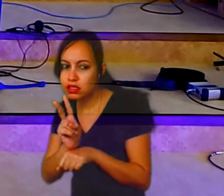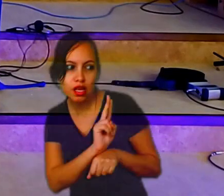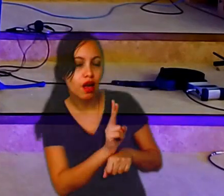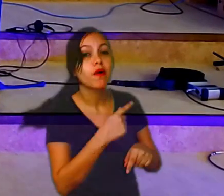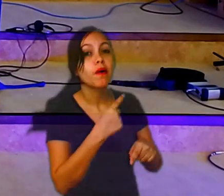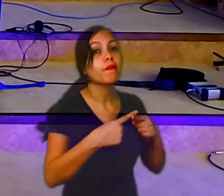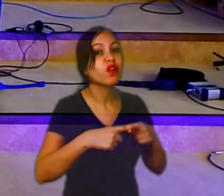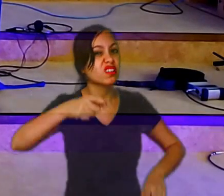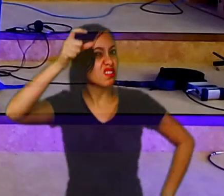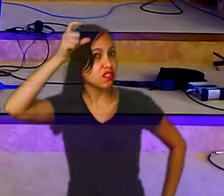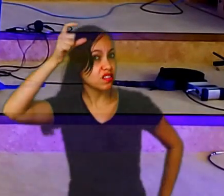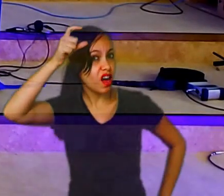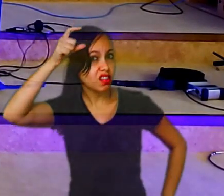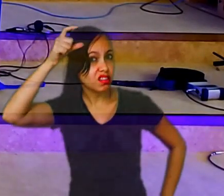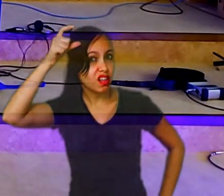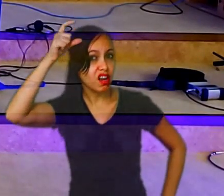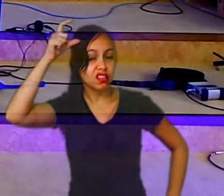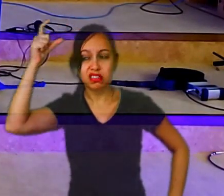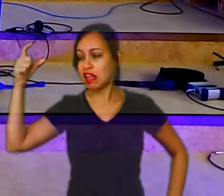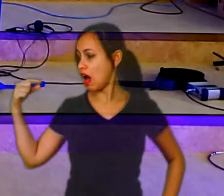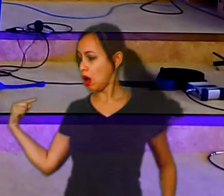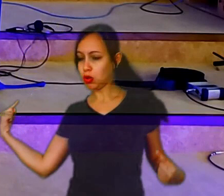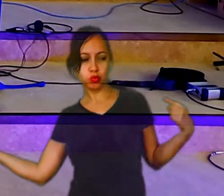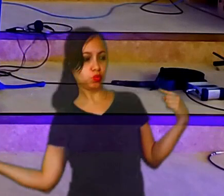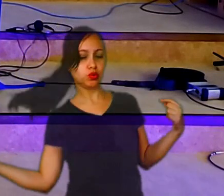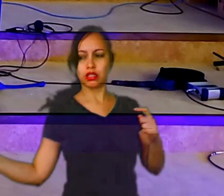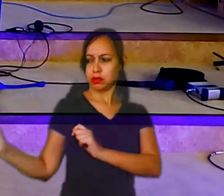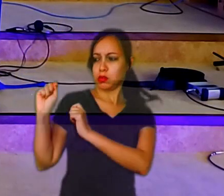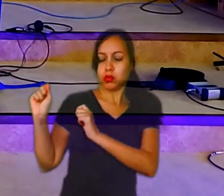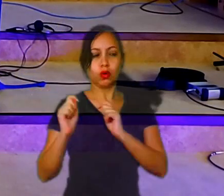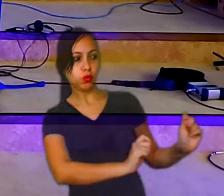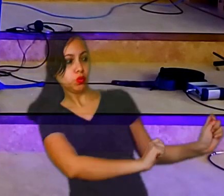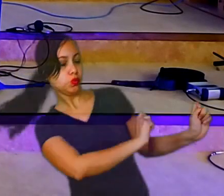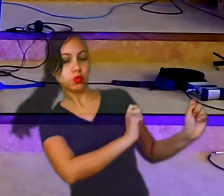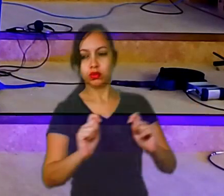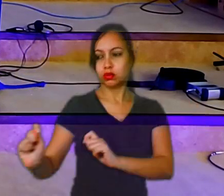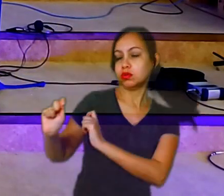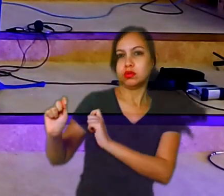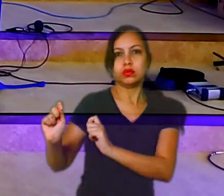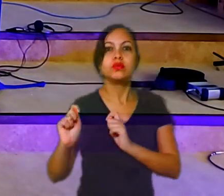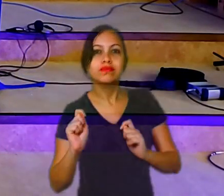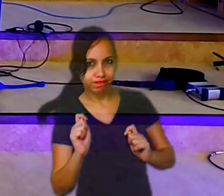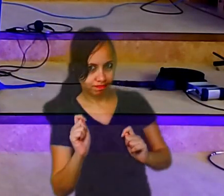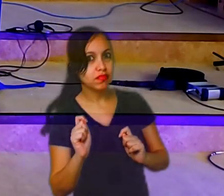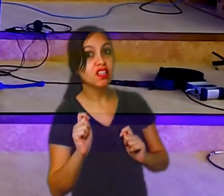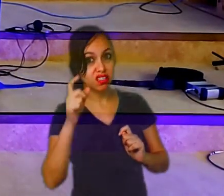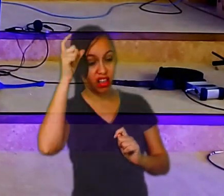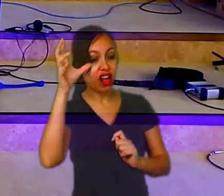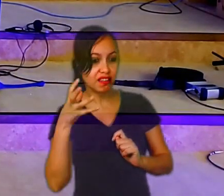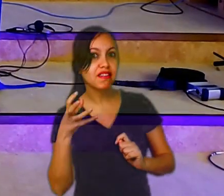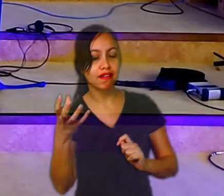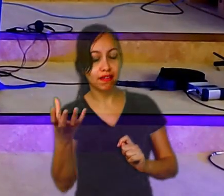anda em derredor como um leão que ruge, procurando alguém para